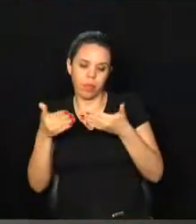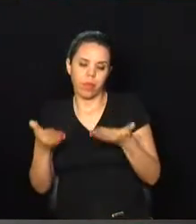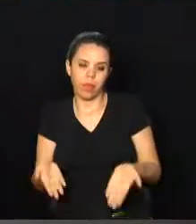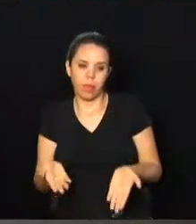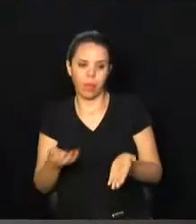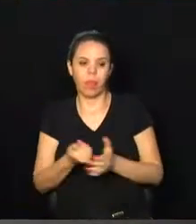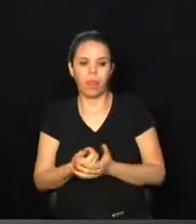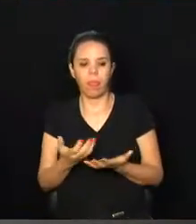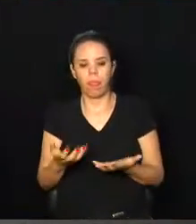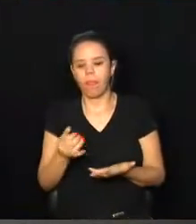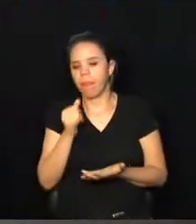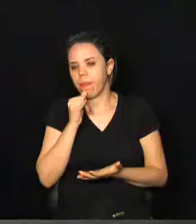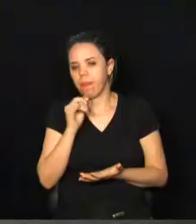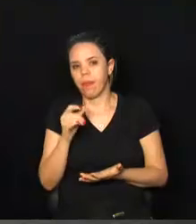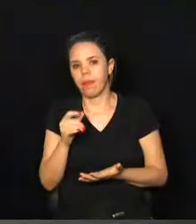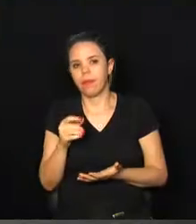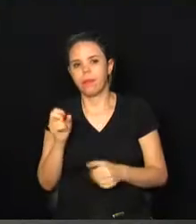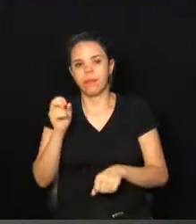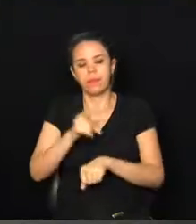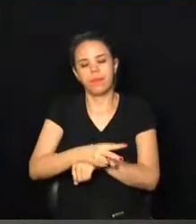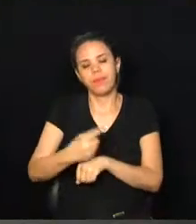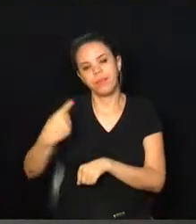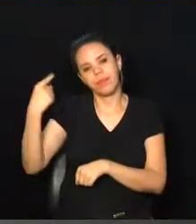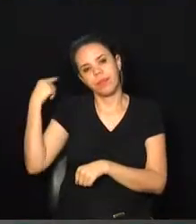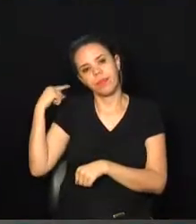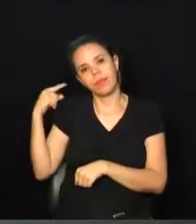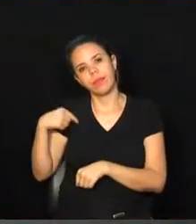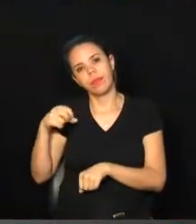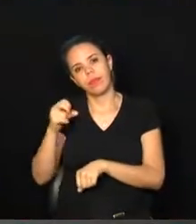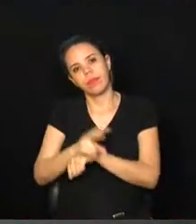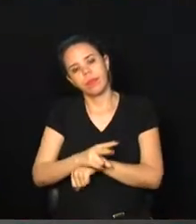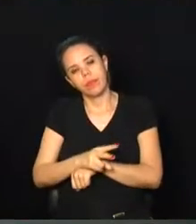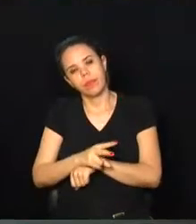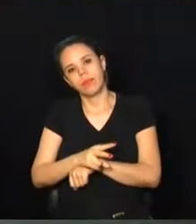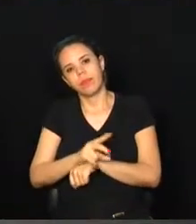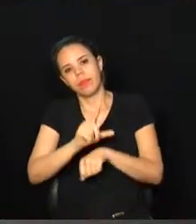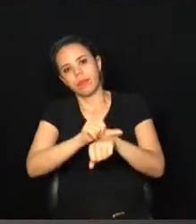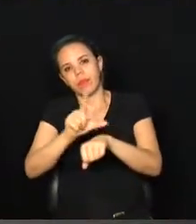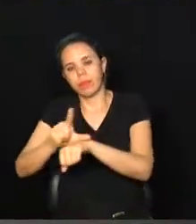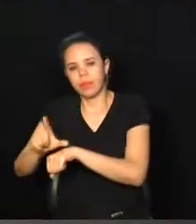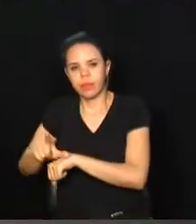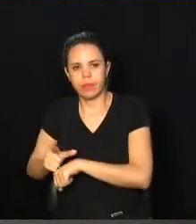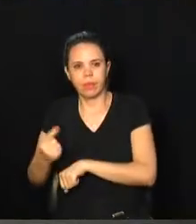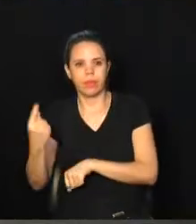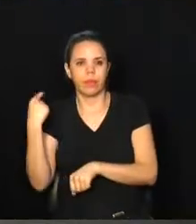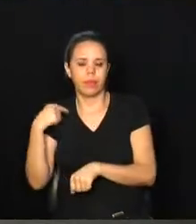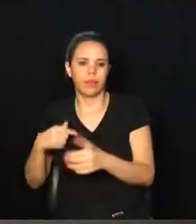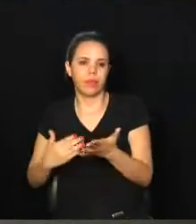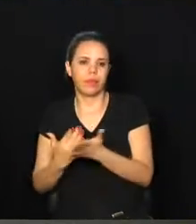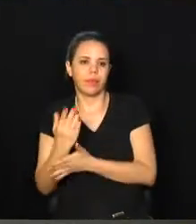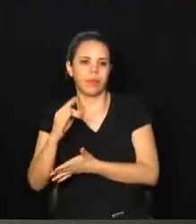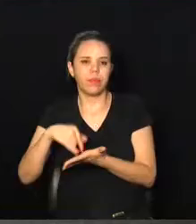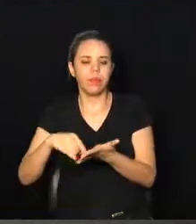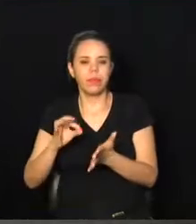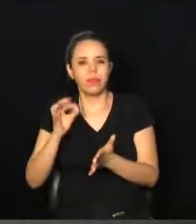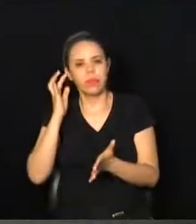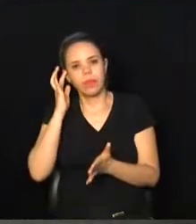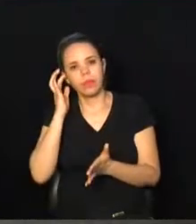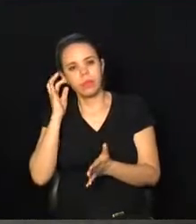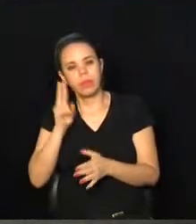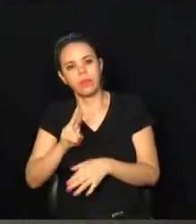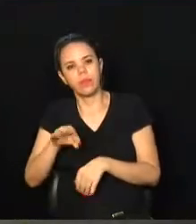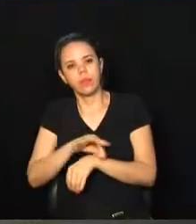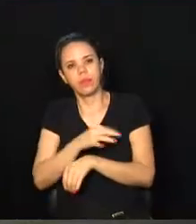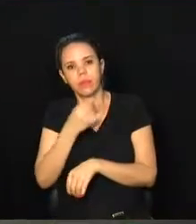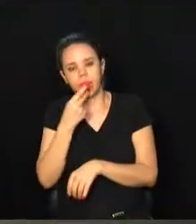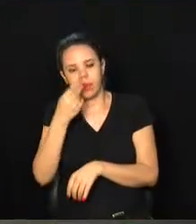que era a questão de vaga, né? A gente vaga para espaço comercial. A gente aprovava já dizendo o uso, mas a